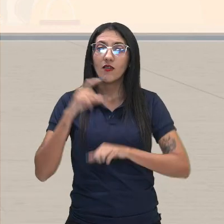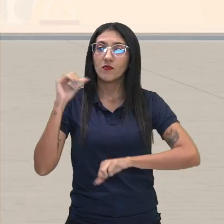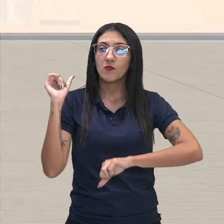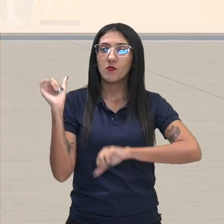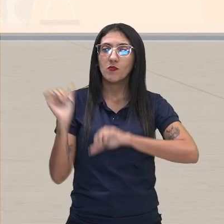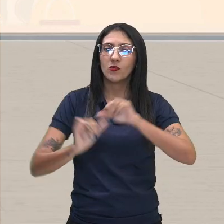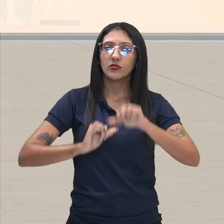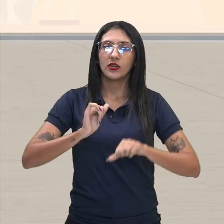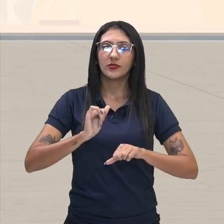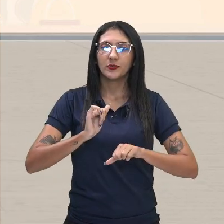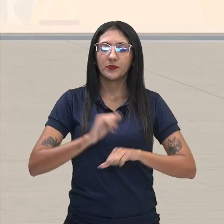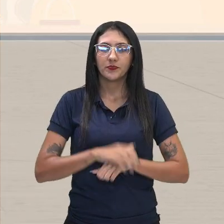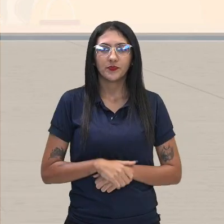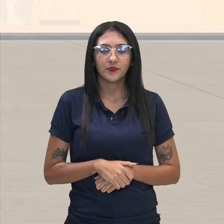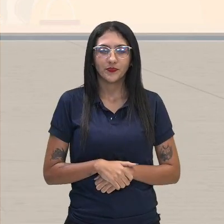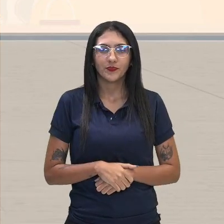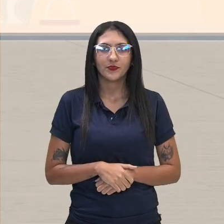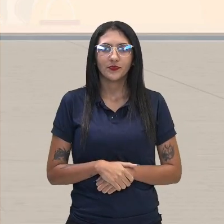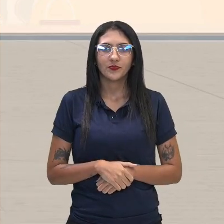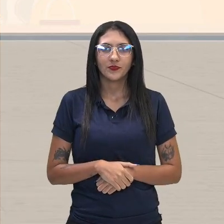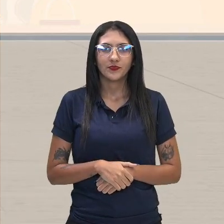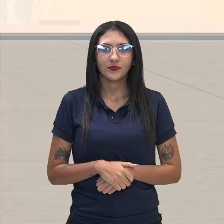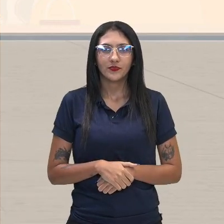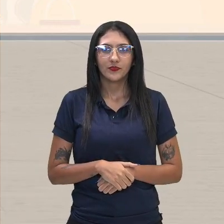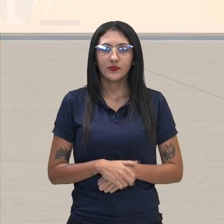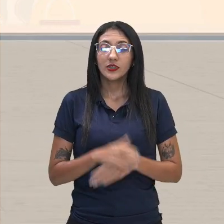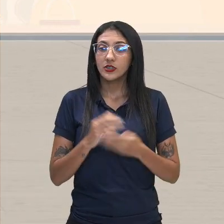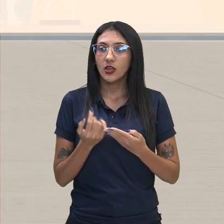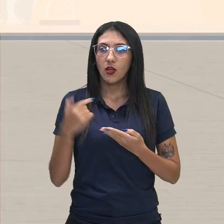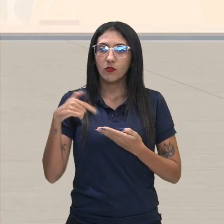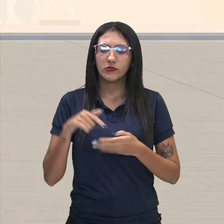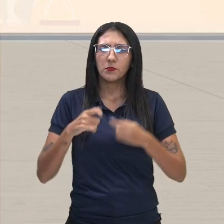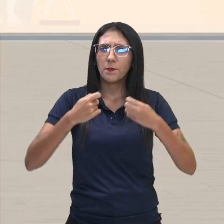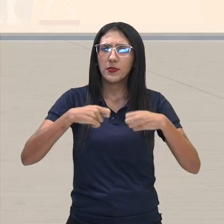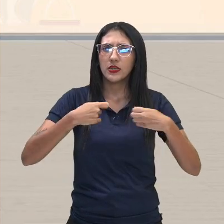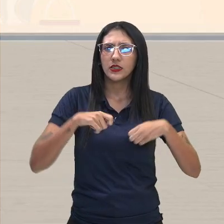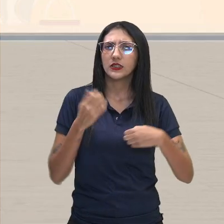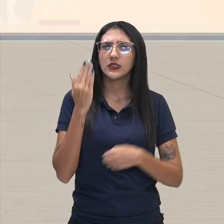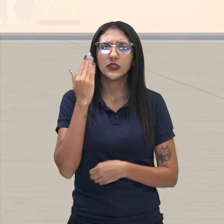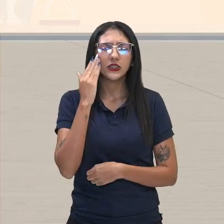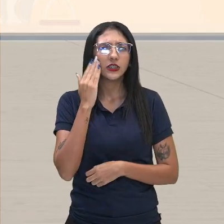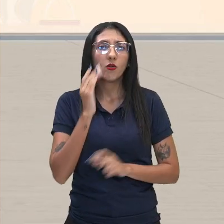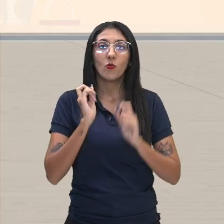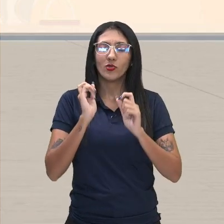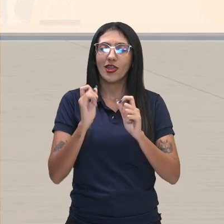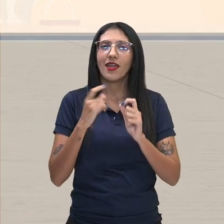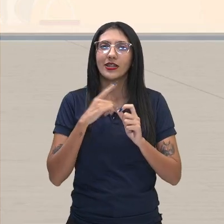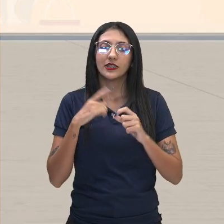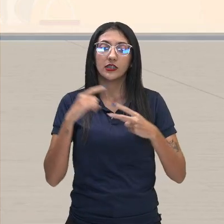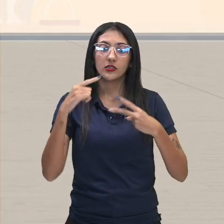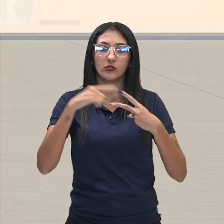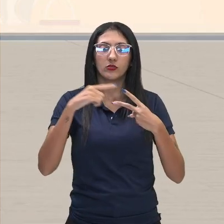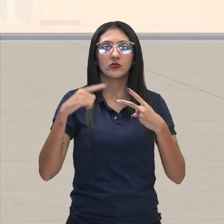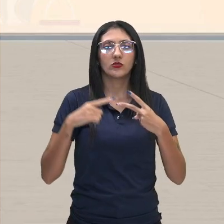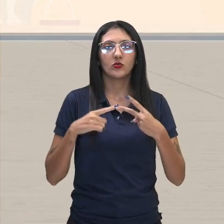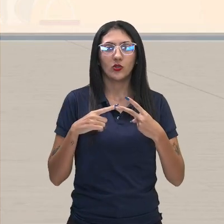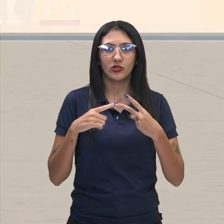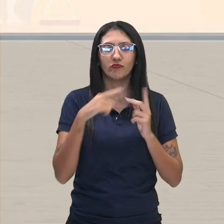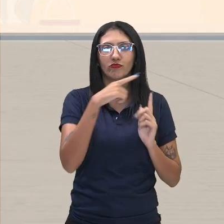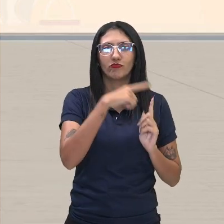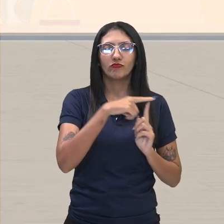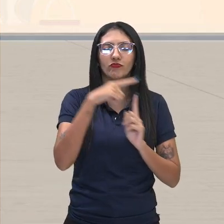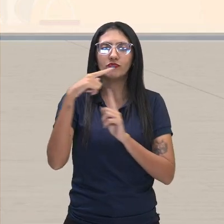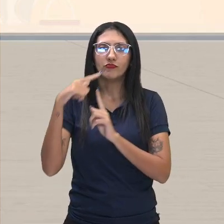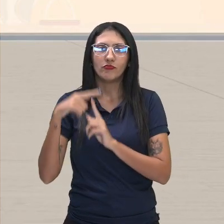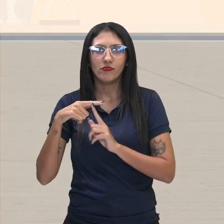né, desse tempo. Então você precisa compreender que existem essas duas grandes formas,